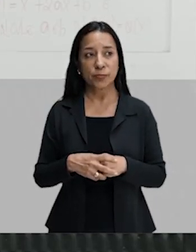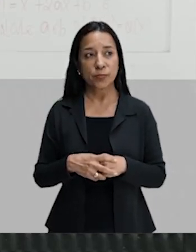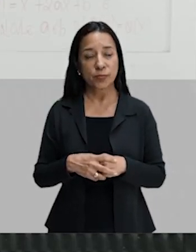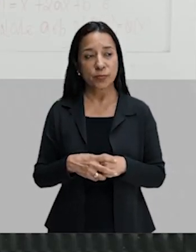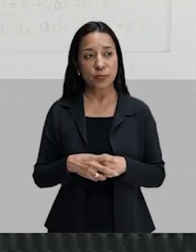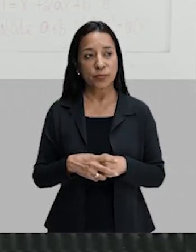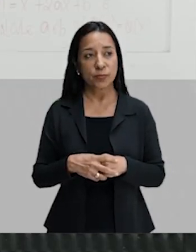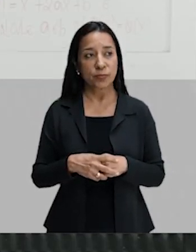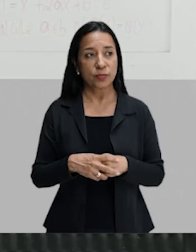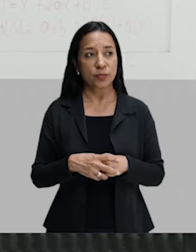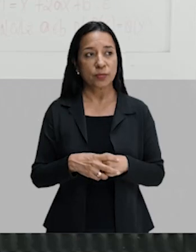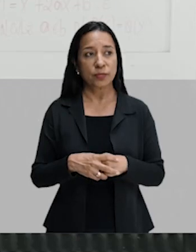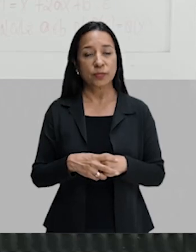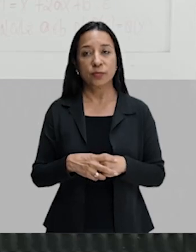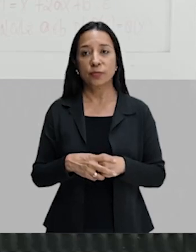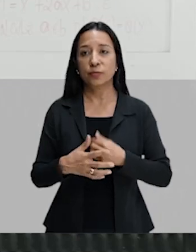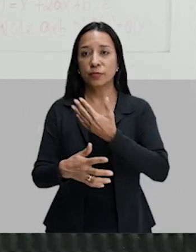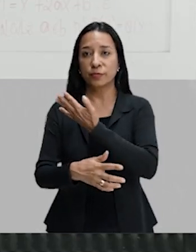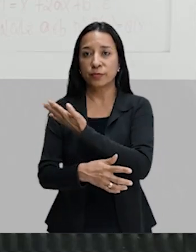1, menos 1.